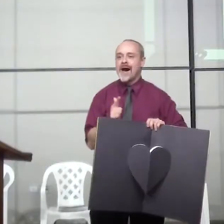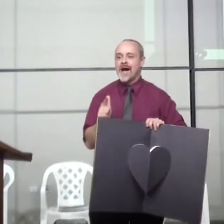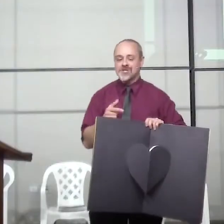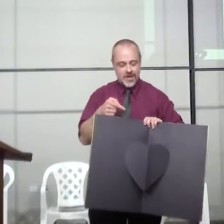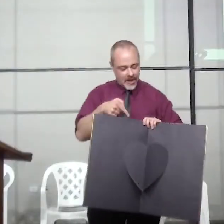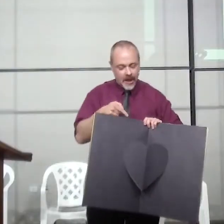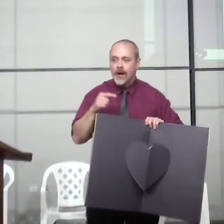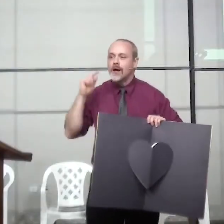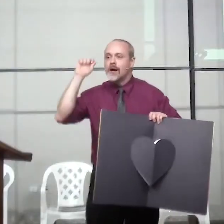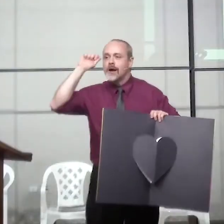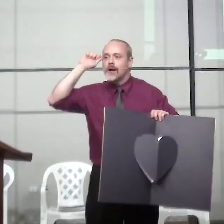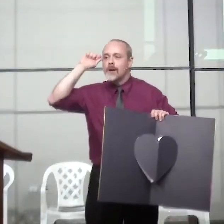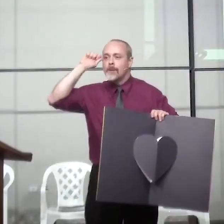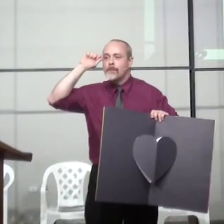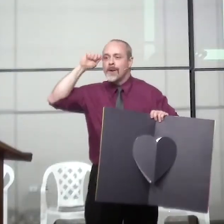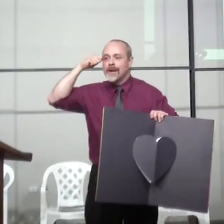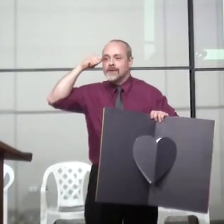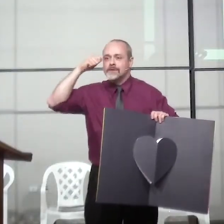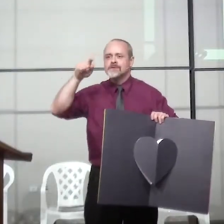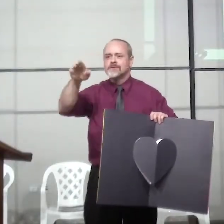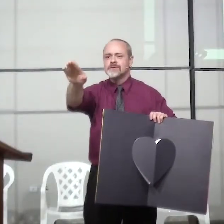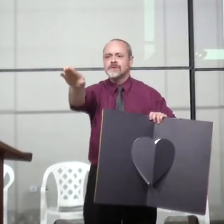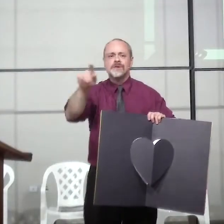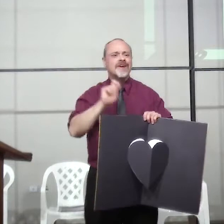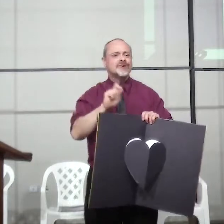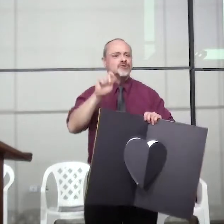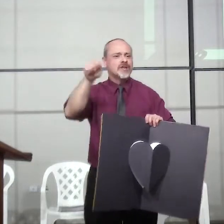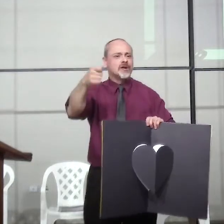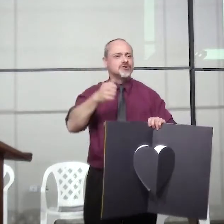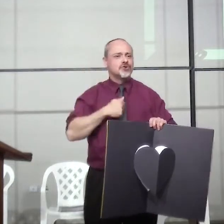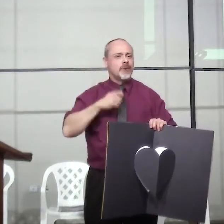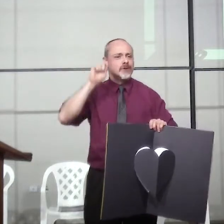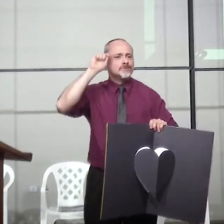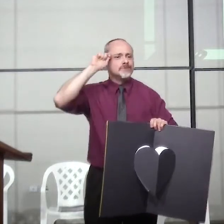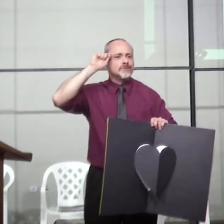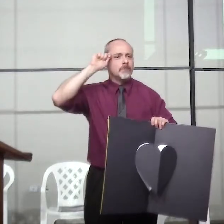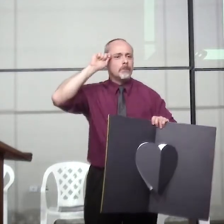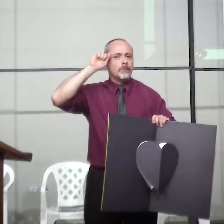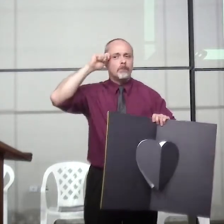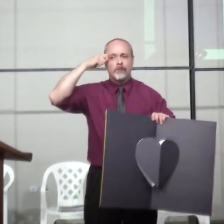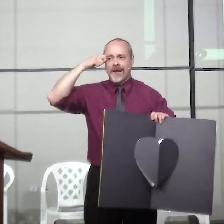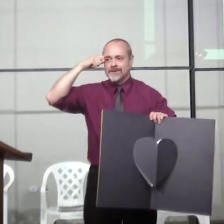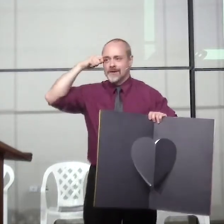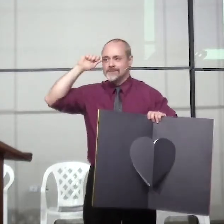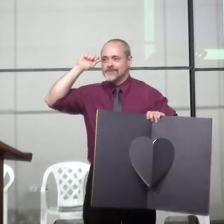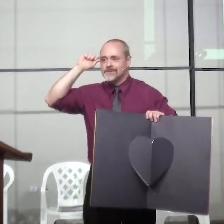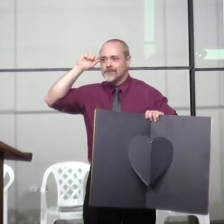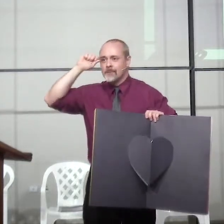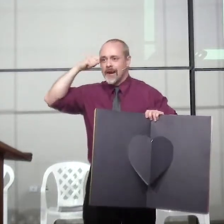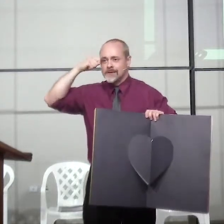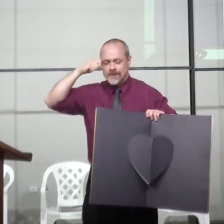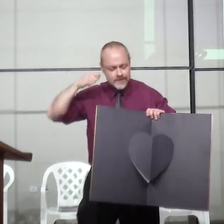a página preta. Faça um sinal junto comigo. Preta.